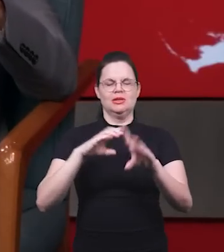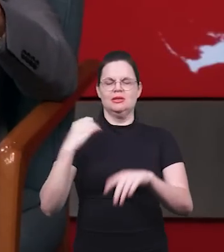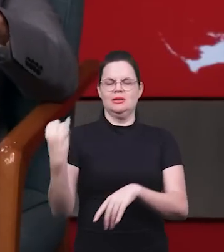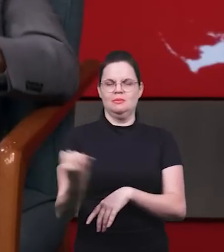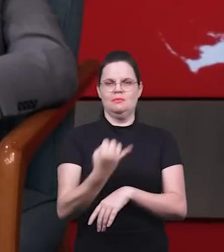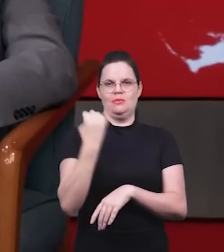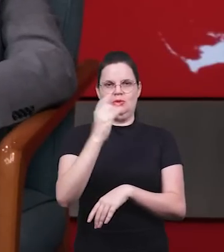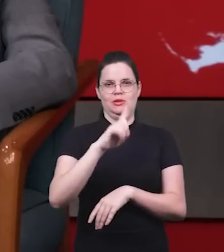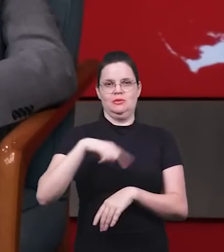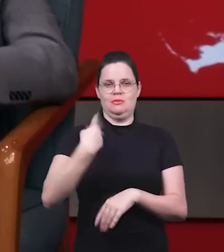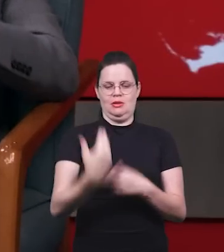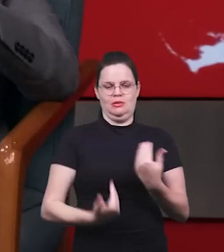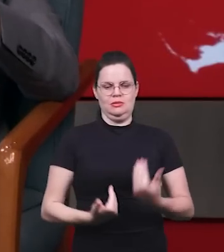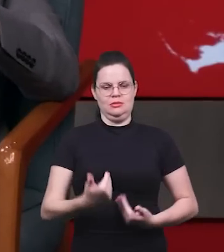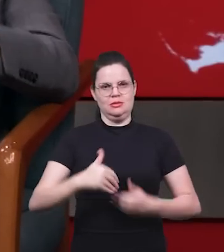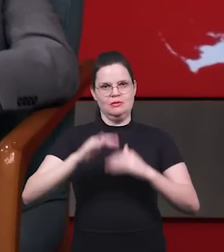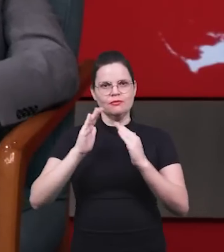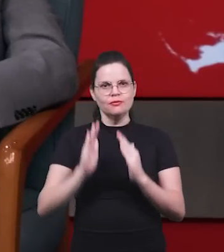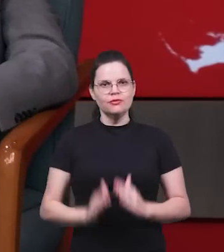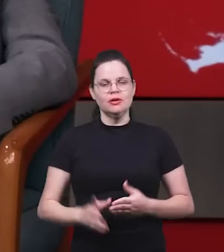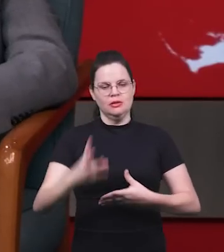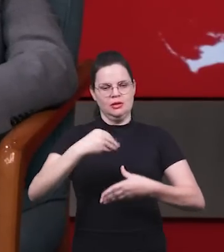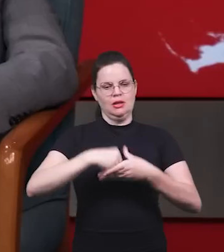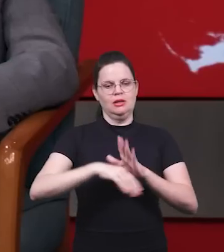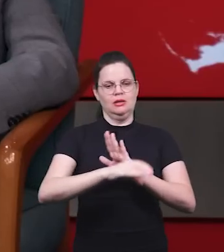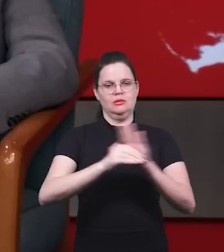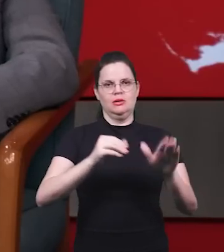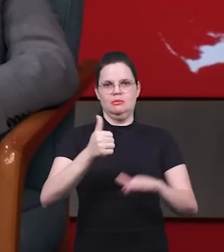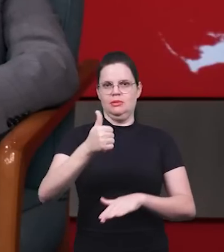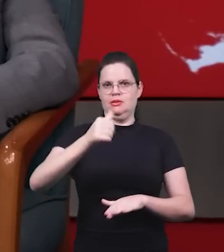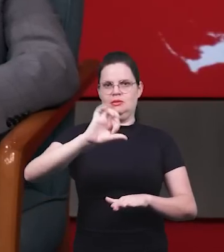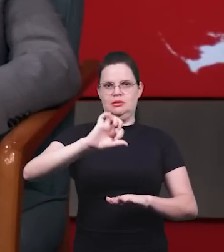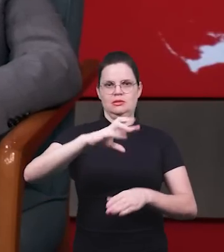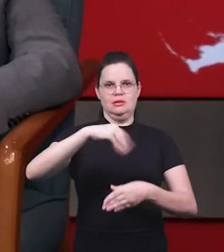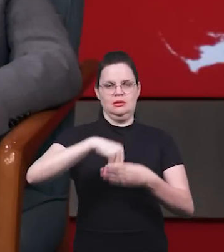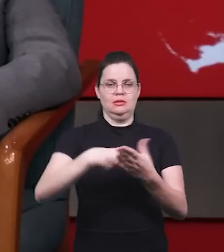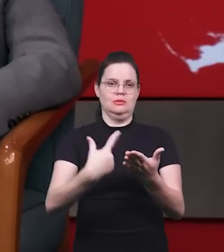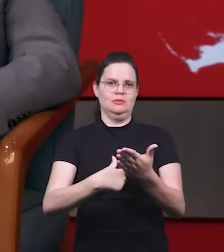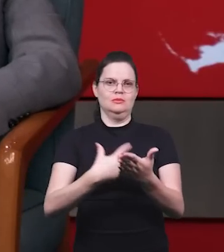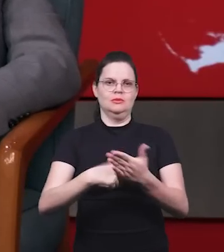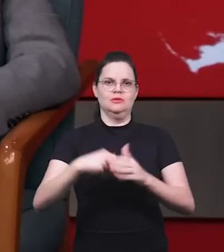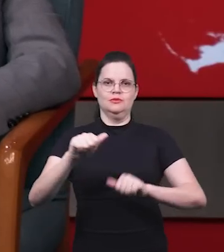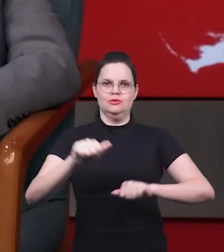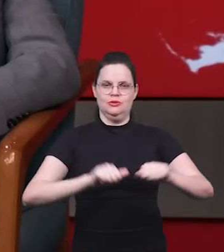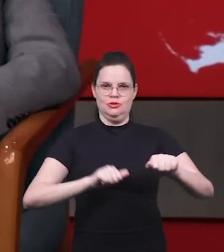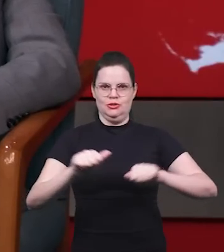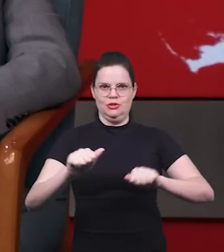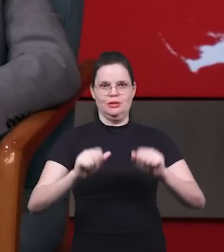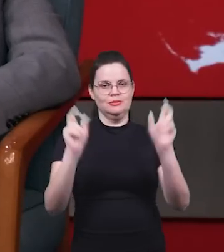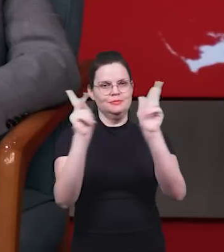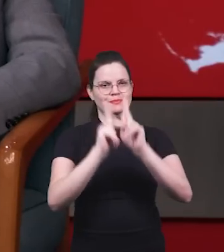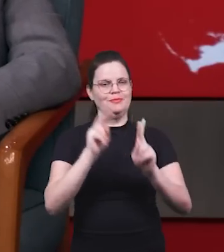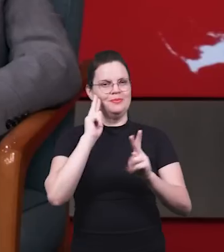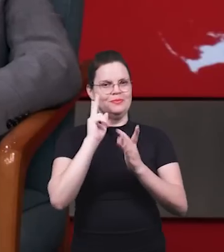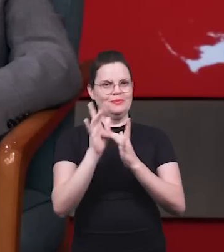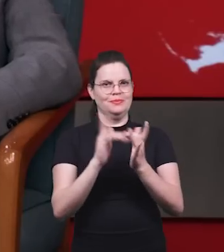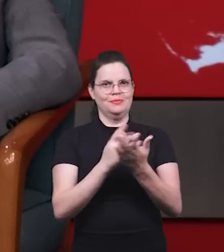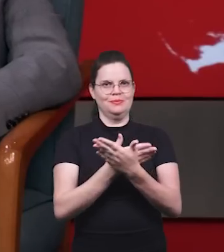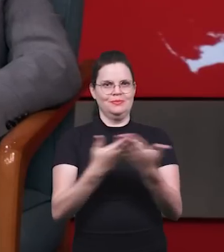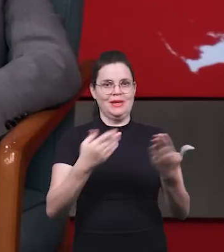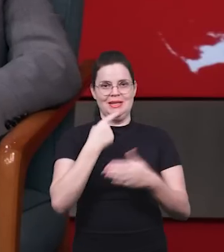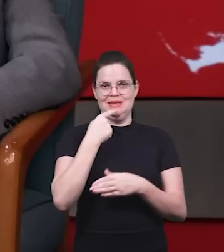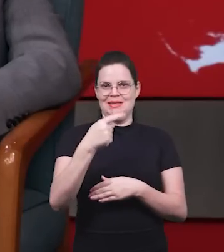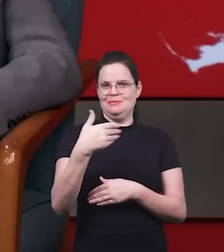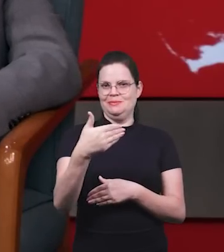impactante é muito importante para a igreja, que está descrito no capítulo 19 do livro de Atos. A paz do